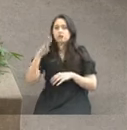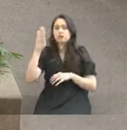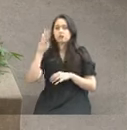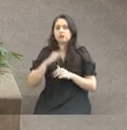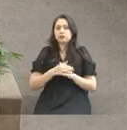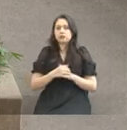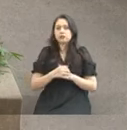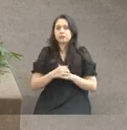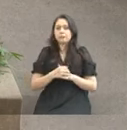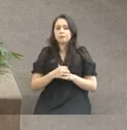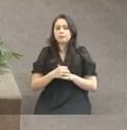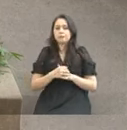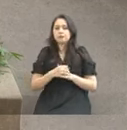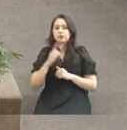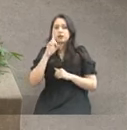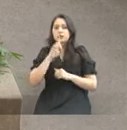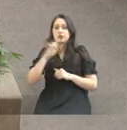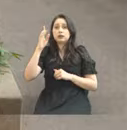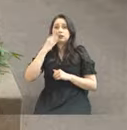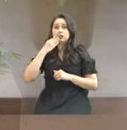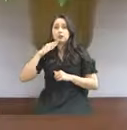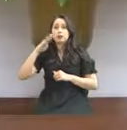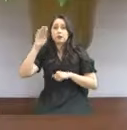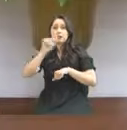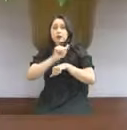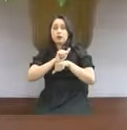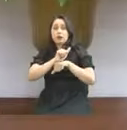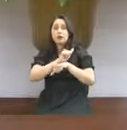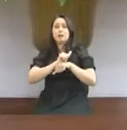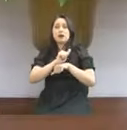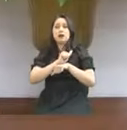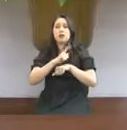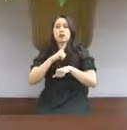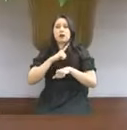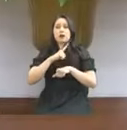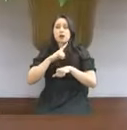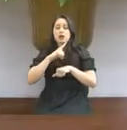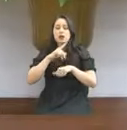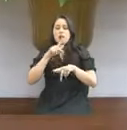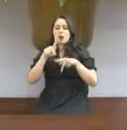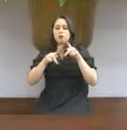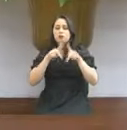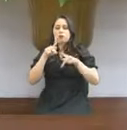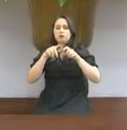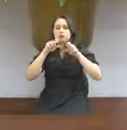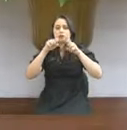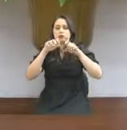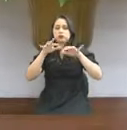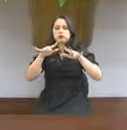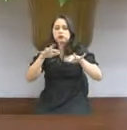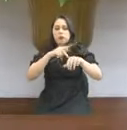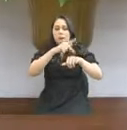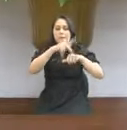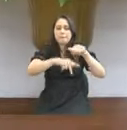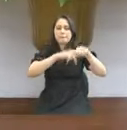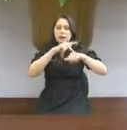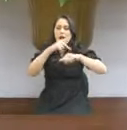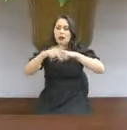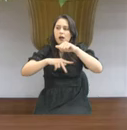Que seria pai de muitas nações. Diante daquele em que Abraão